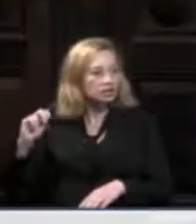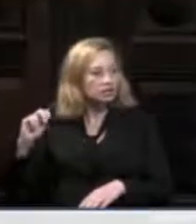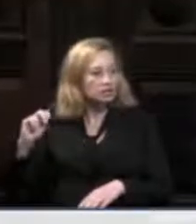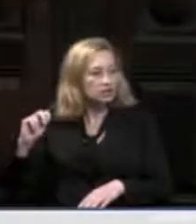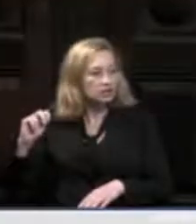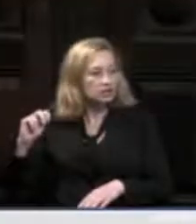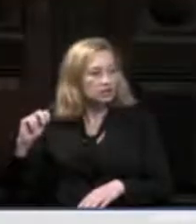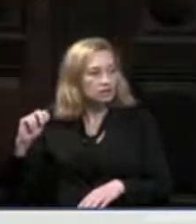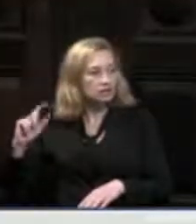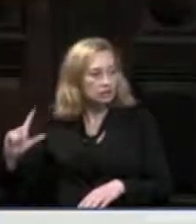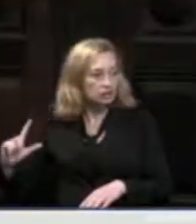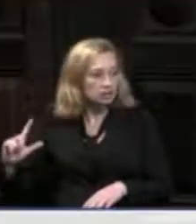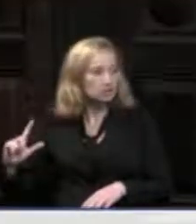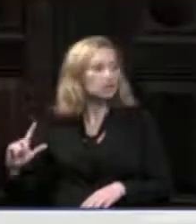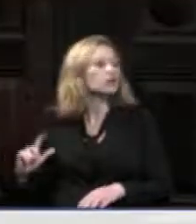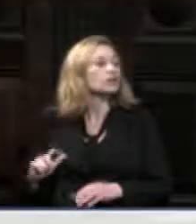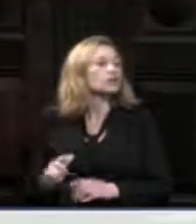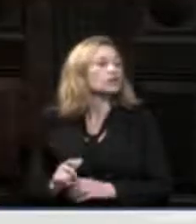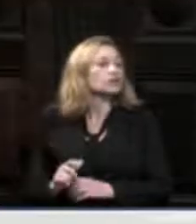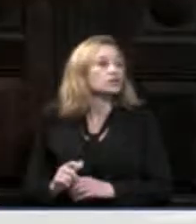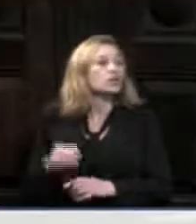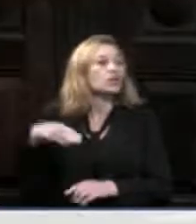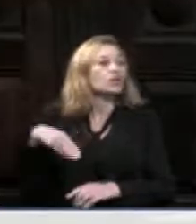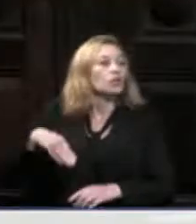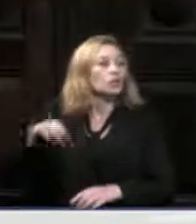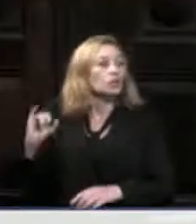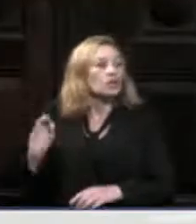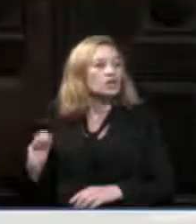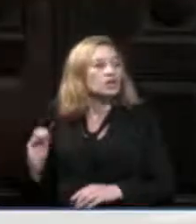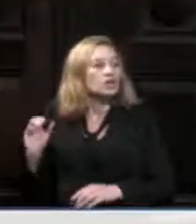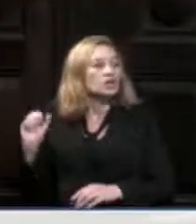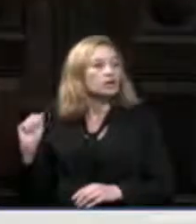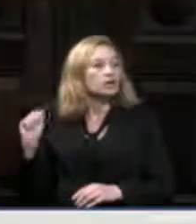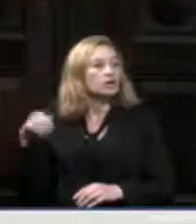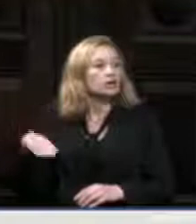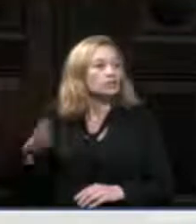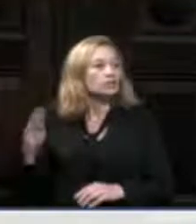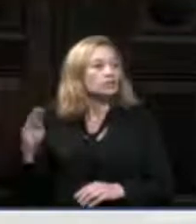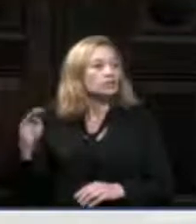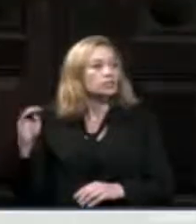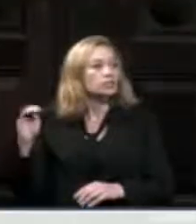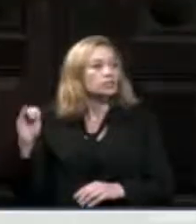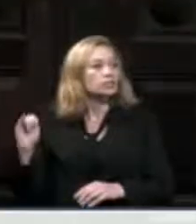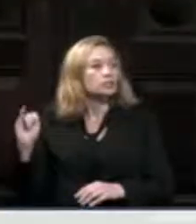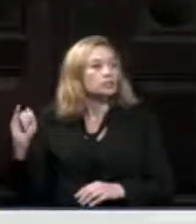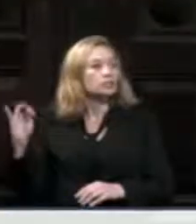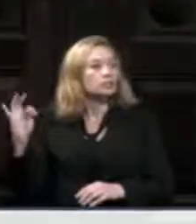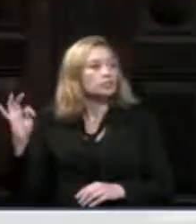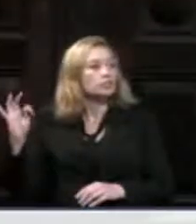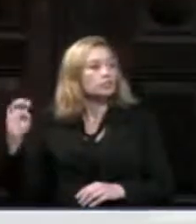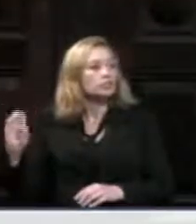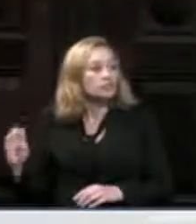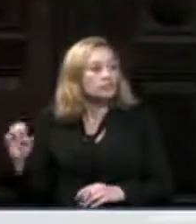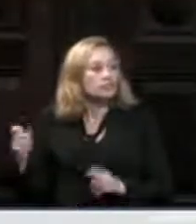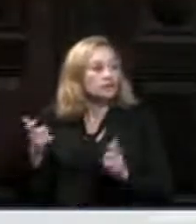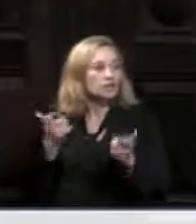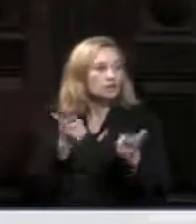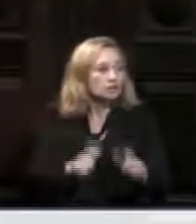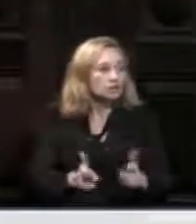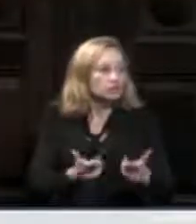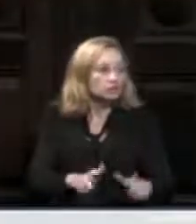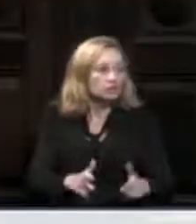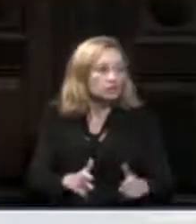está. O meio ambiente ali não consegue se recuperar dada a degradação